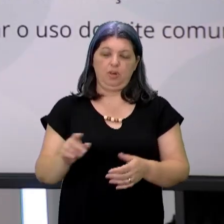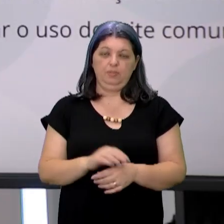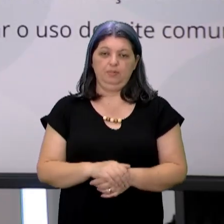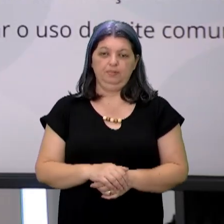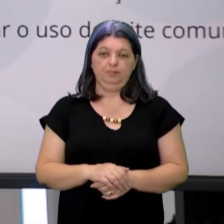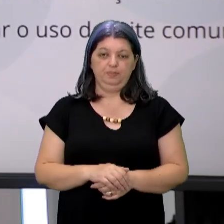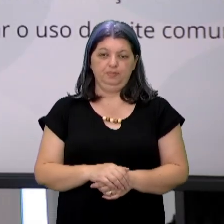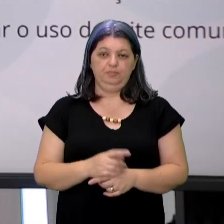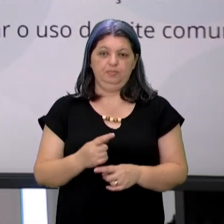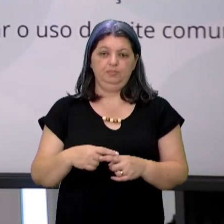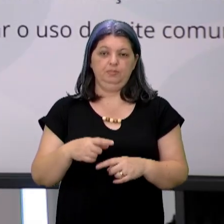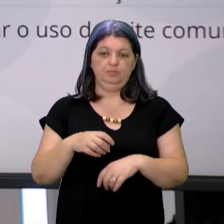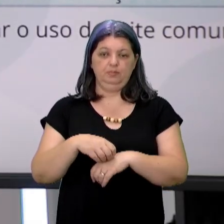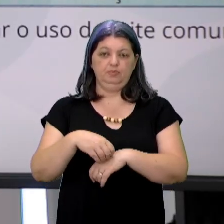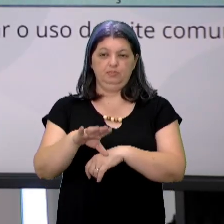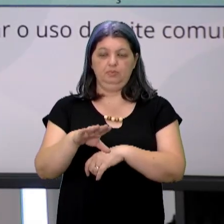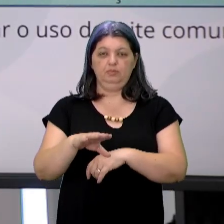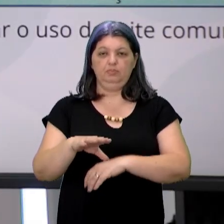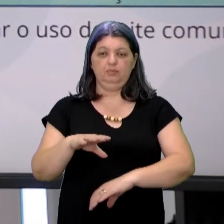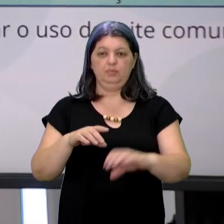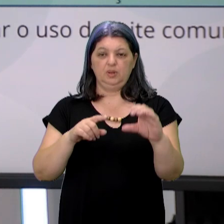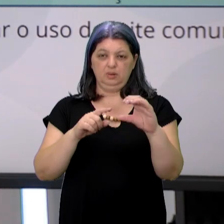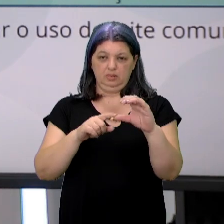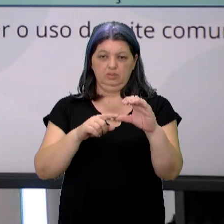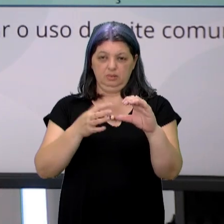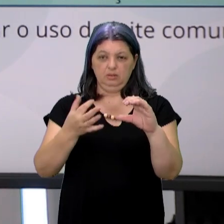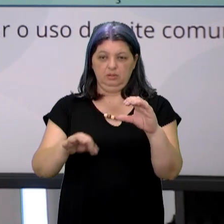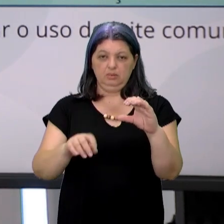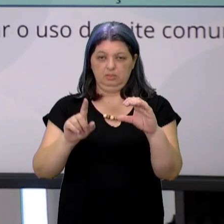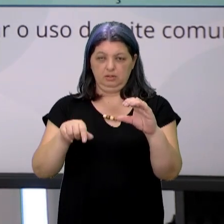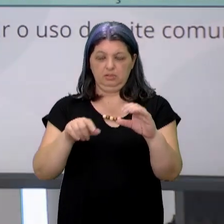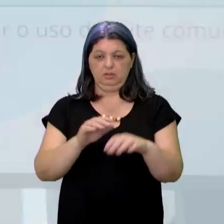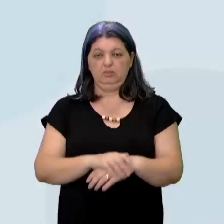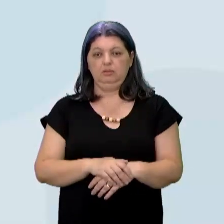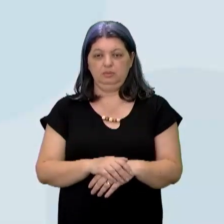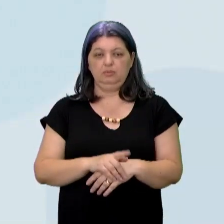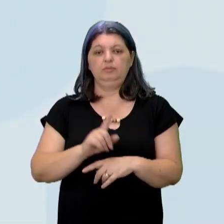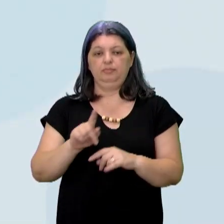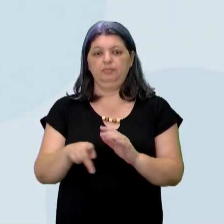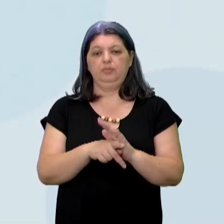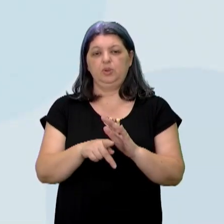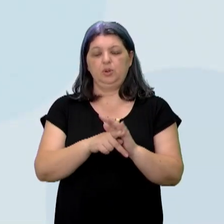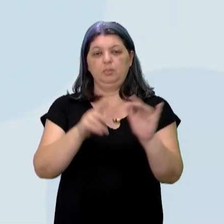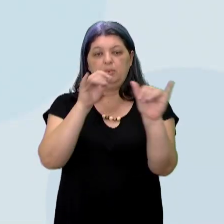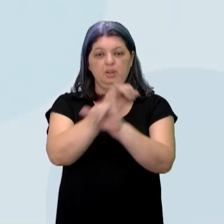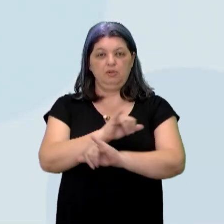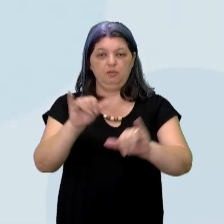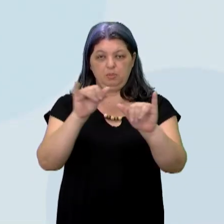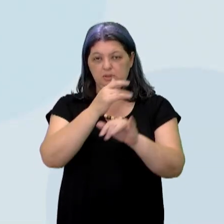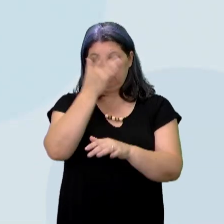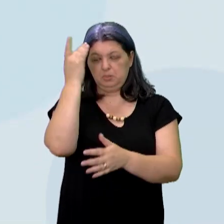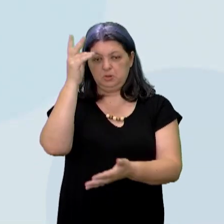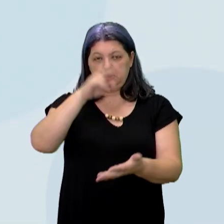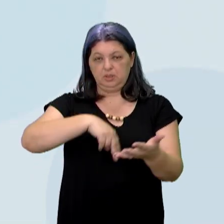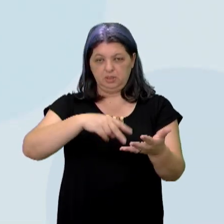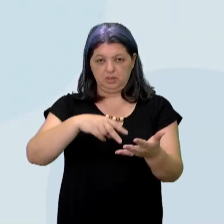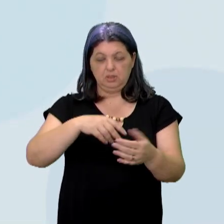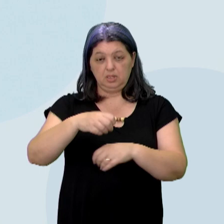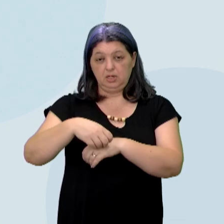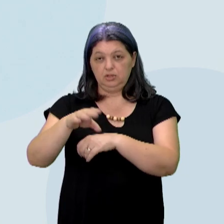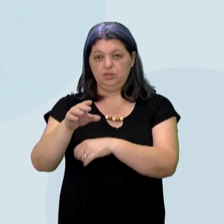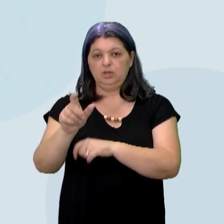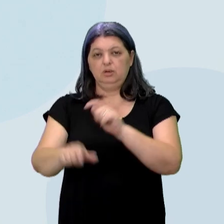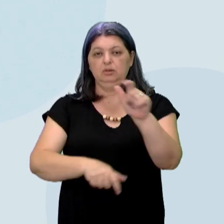gente sugere que seja a C, vamos ver, é a C mesmo. Então, dar uma informação ao leitor. Aí vai a dica para os estudantes